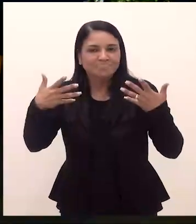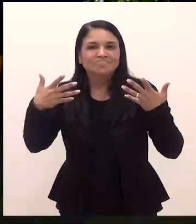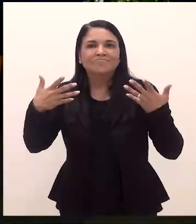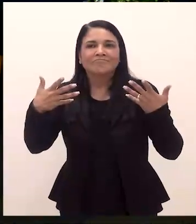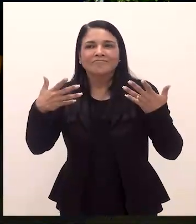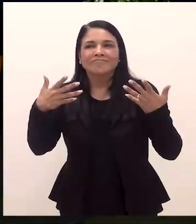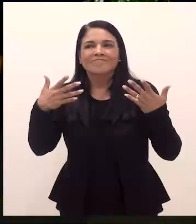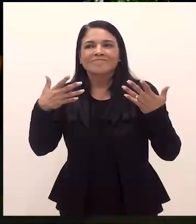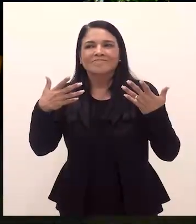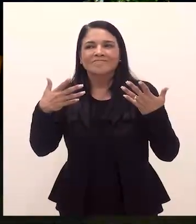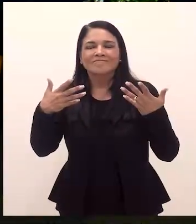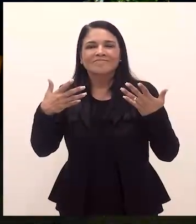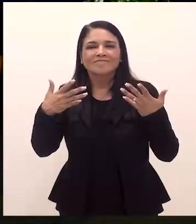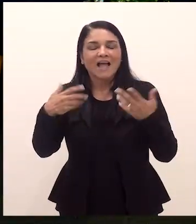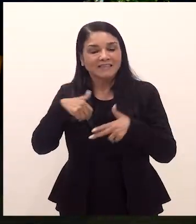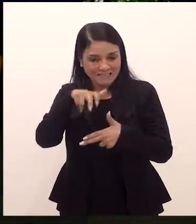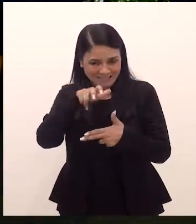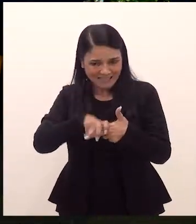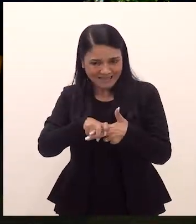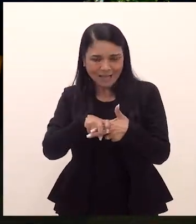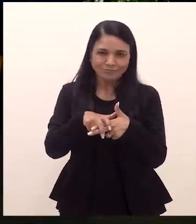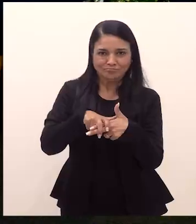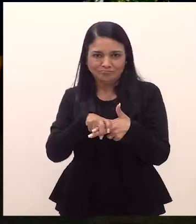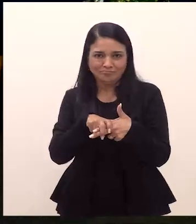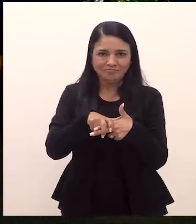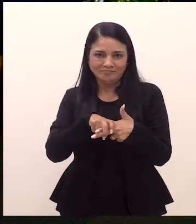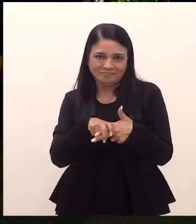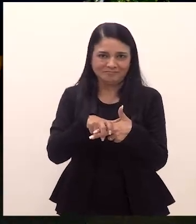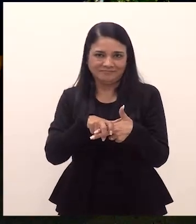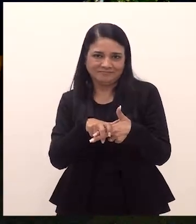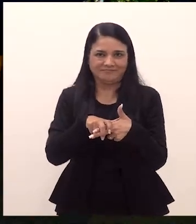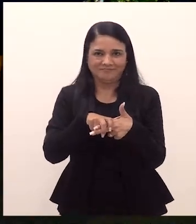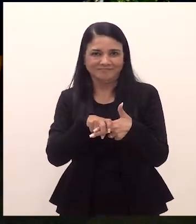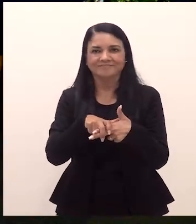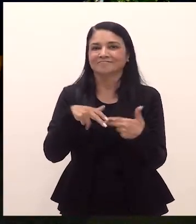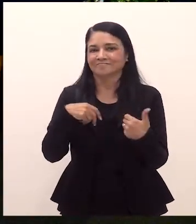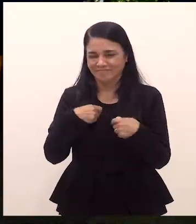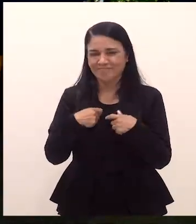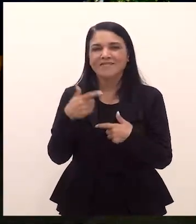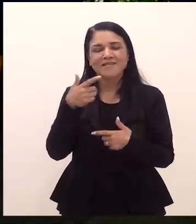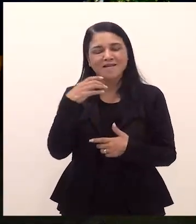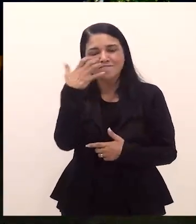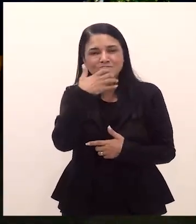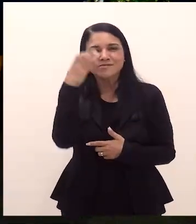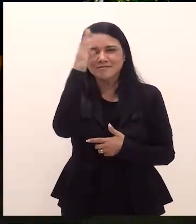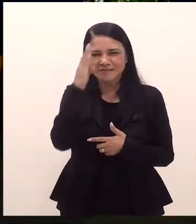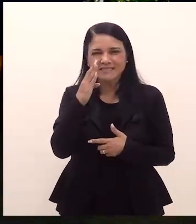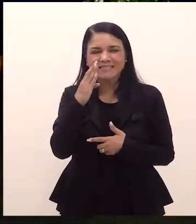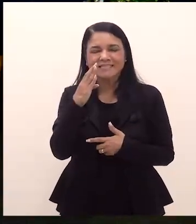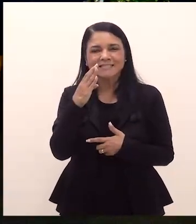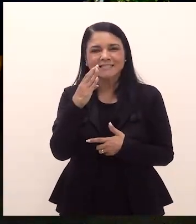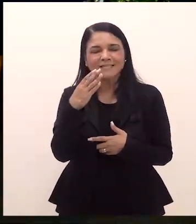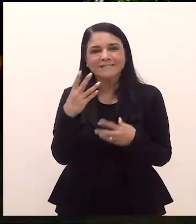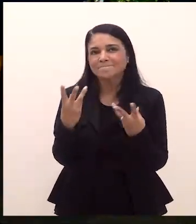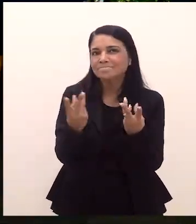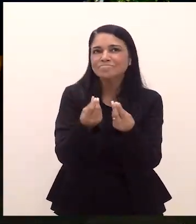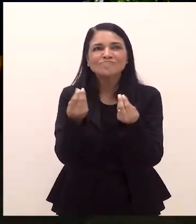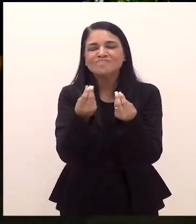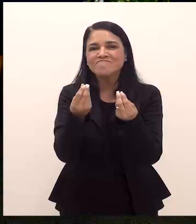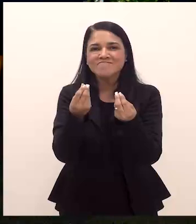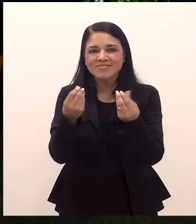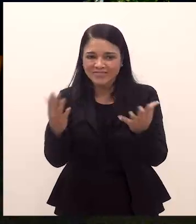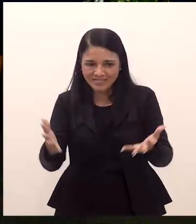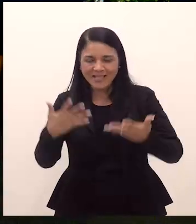brasileira faz a gente sair do lugar, não é, Marcelo? A gente até sentado se mexe. Não tem muito jeito, né? A